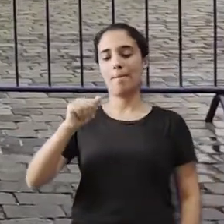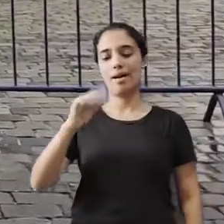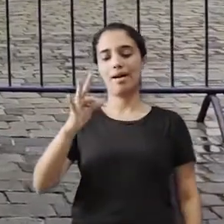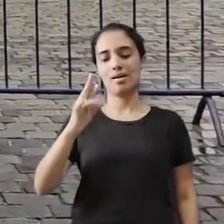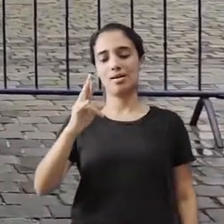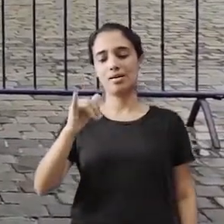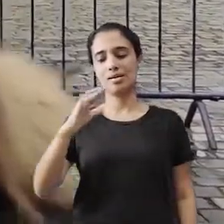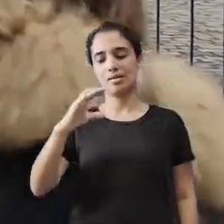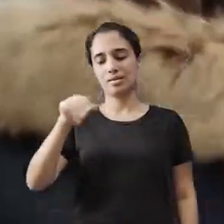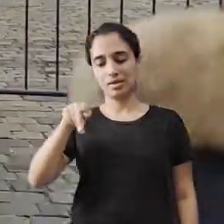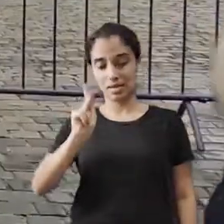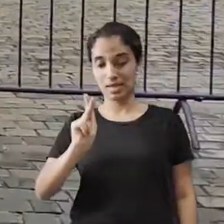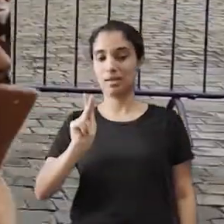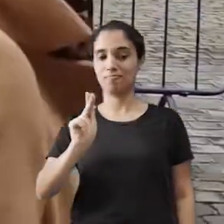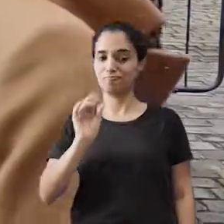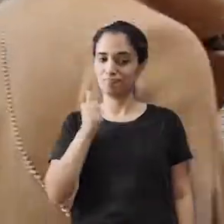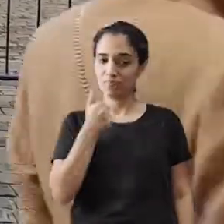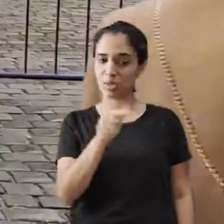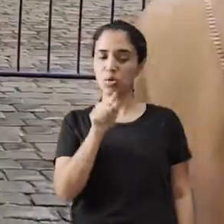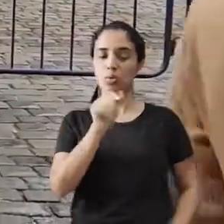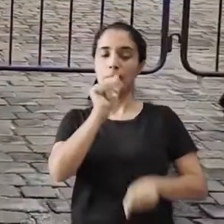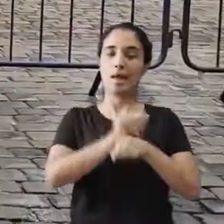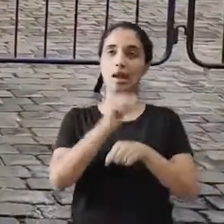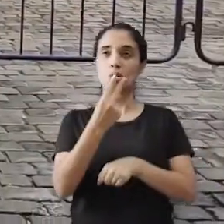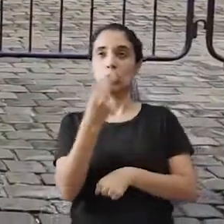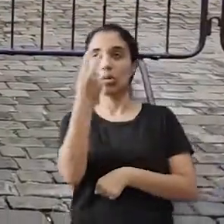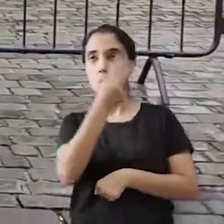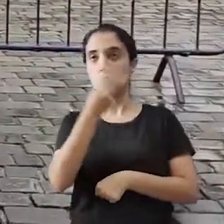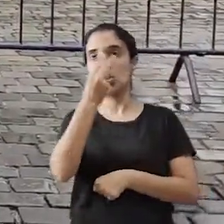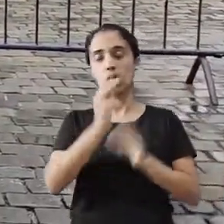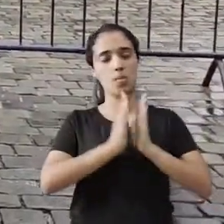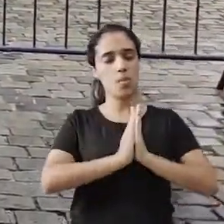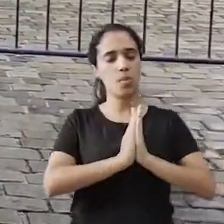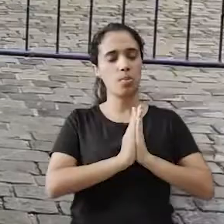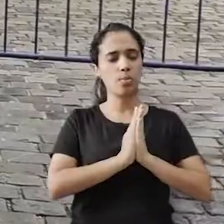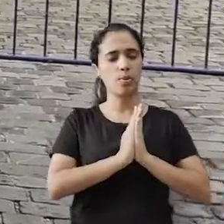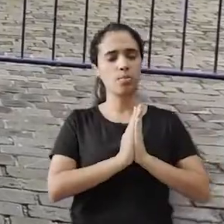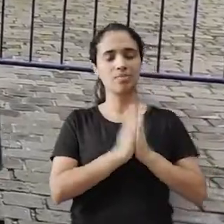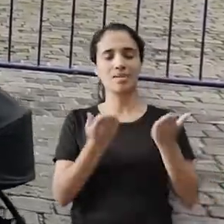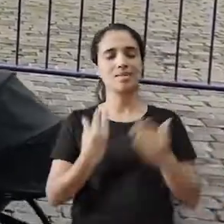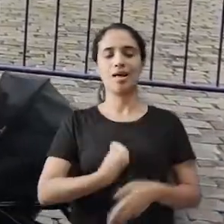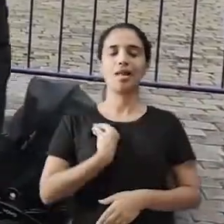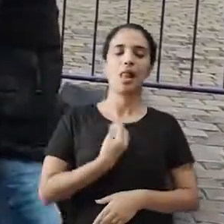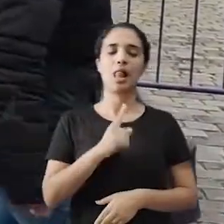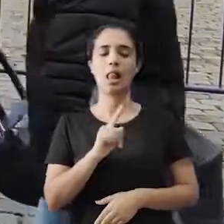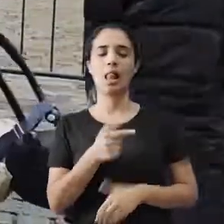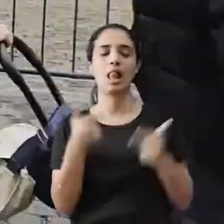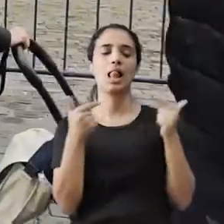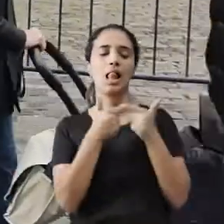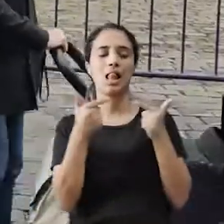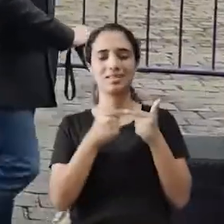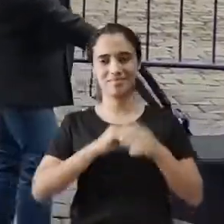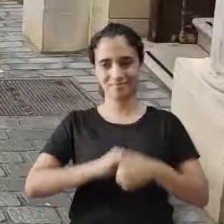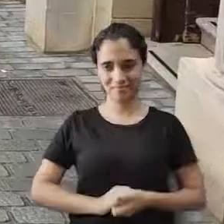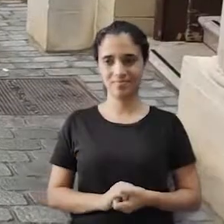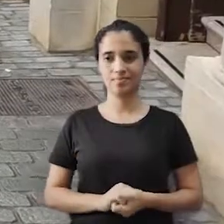Patrick. Então olha aqui, ó. Você passaria 2 horas aqui rezando, mas você não tá aqui.